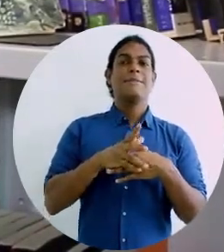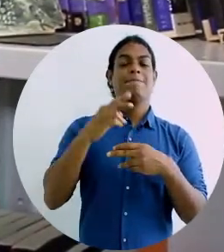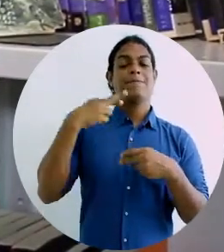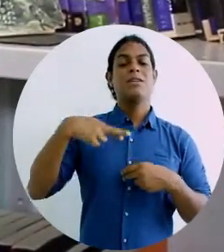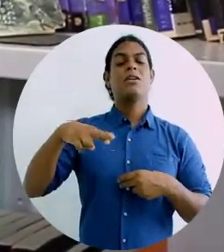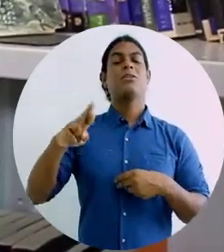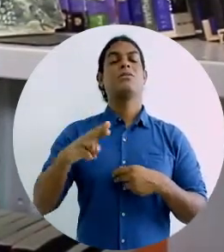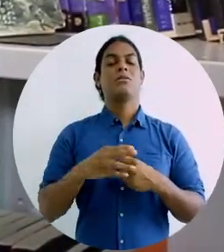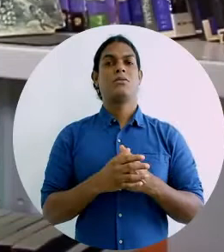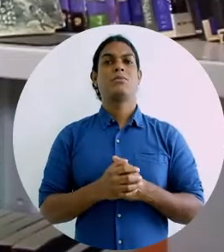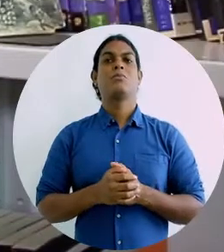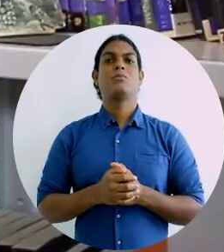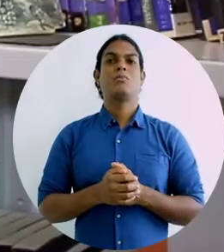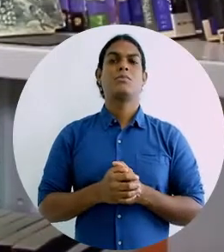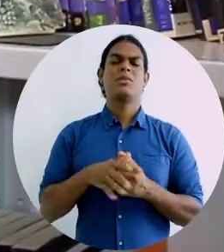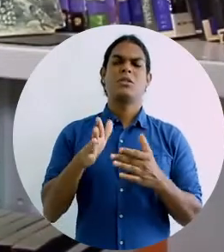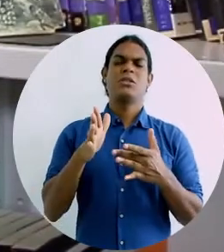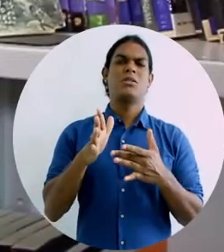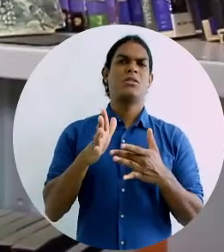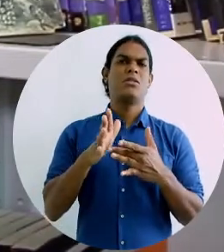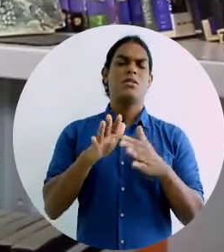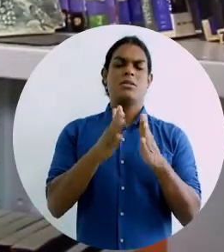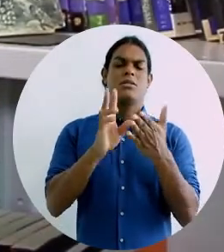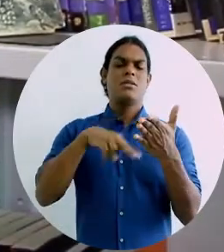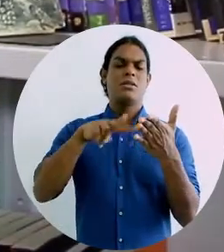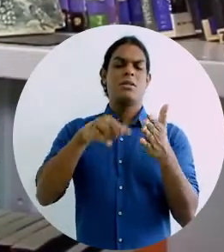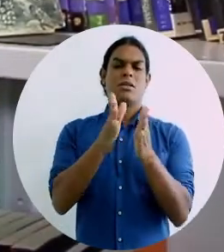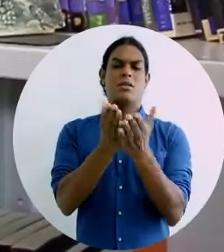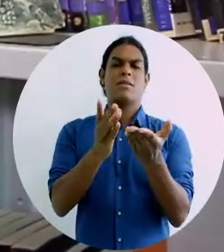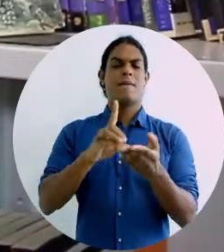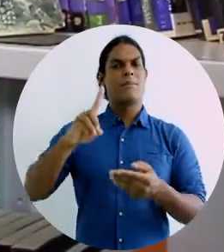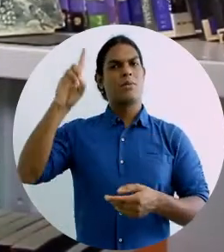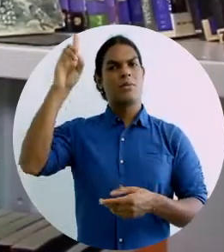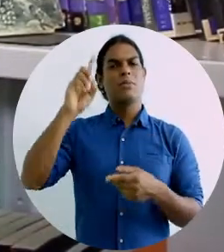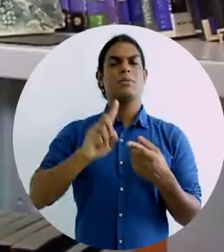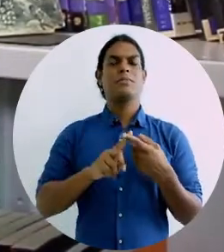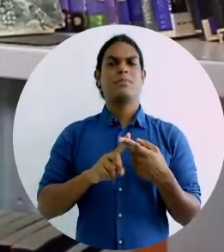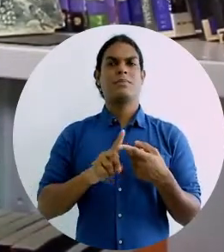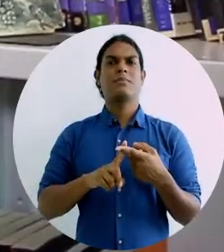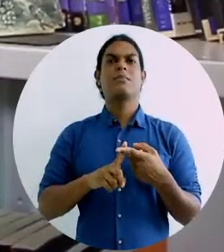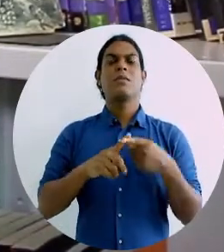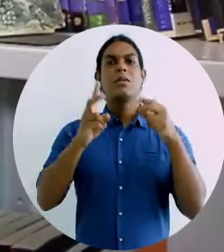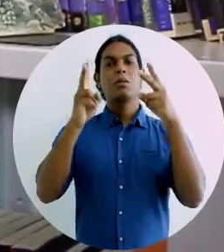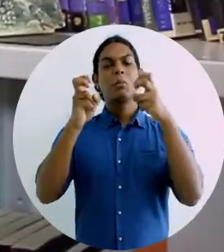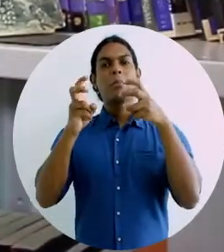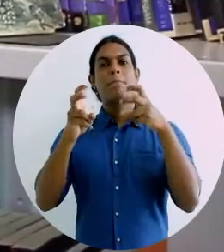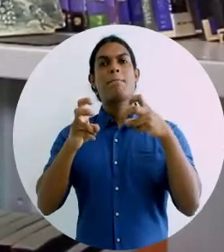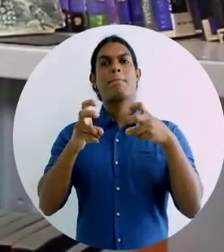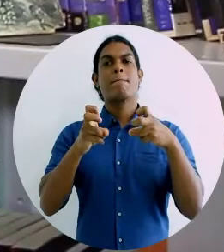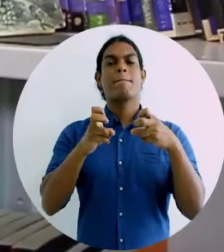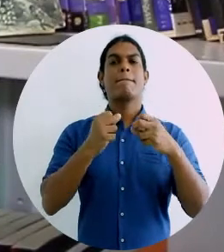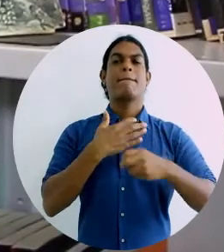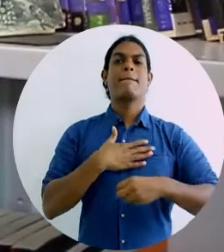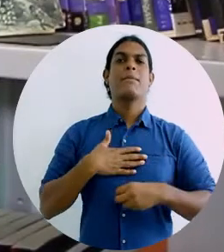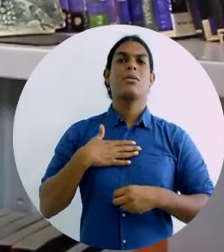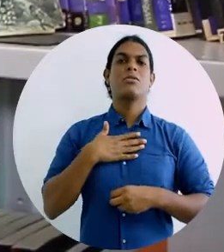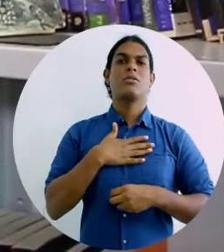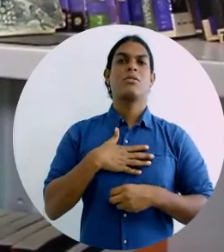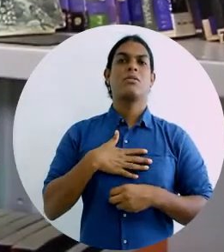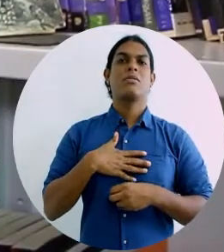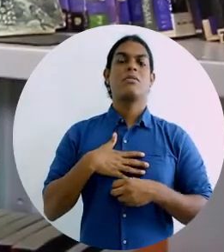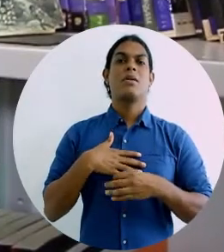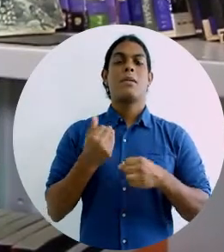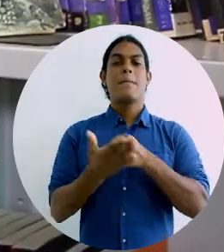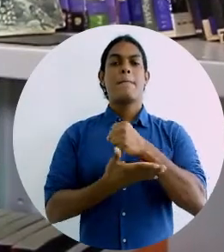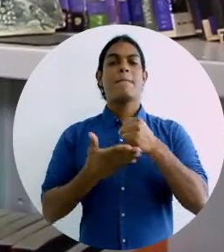extrapolação desse material, e percebemos que a grande necessidade deles era um material era voltado